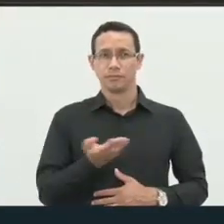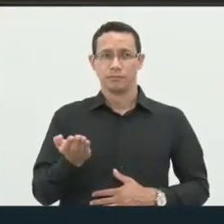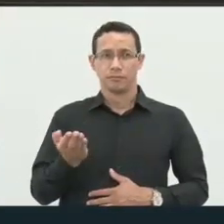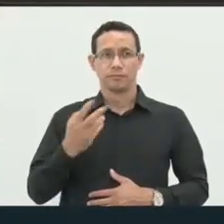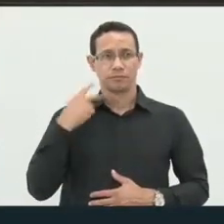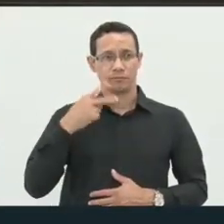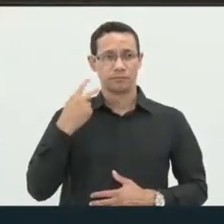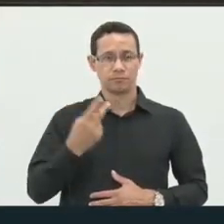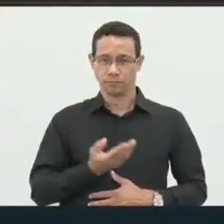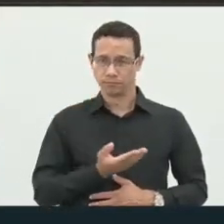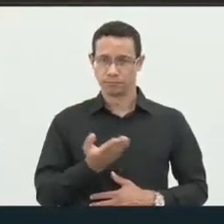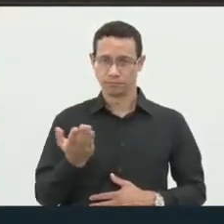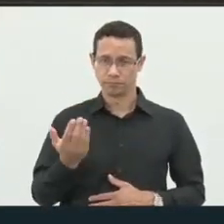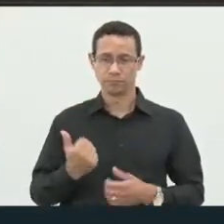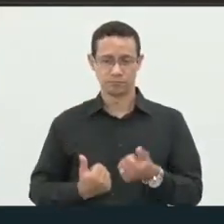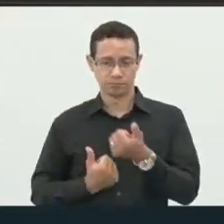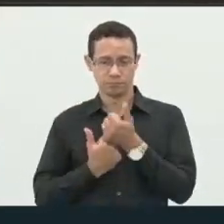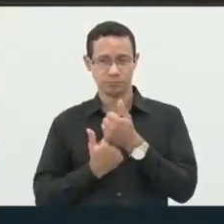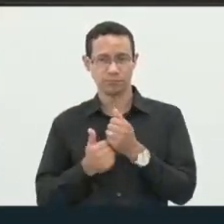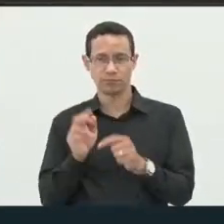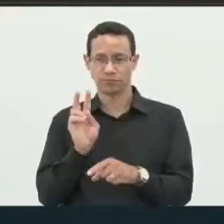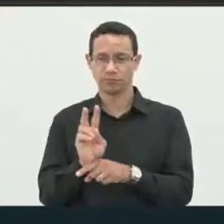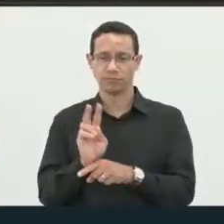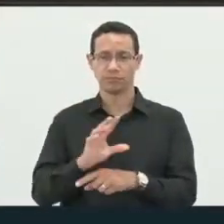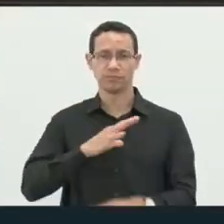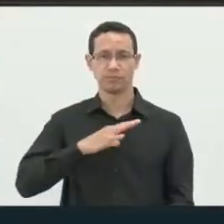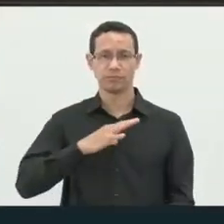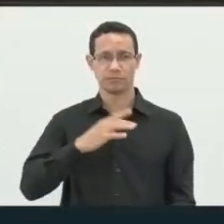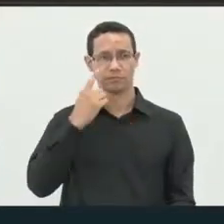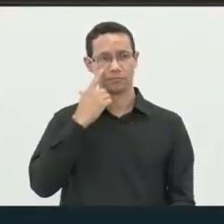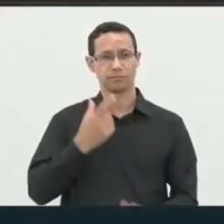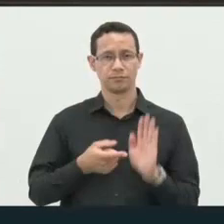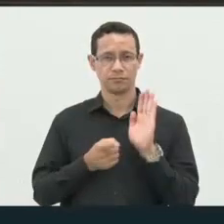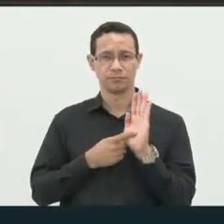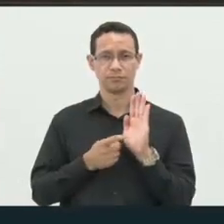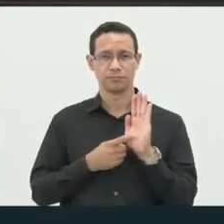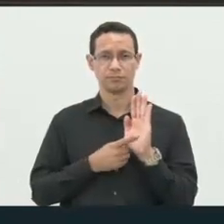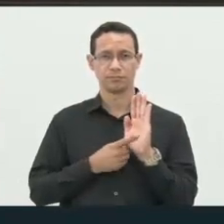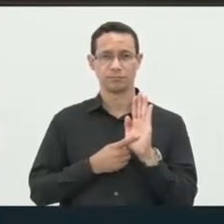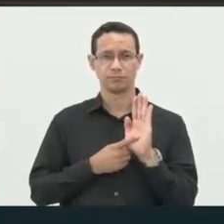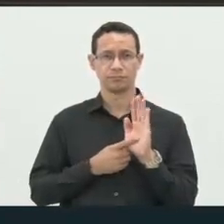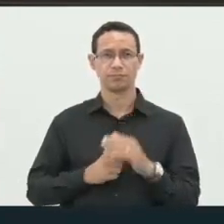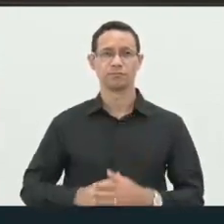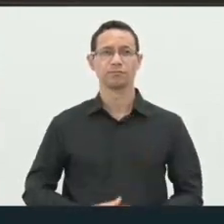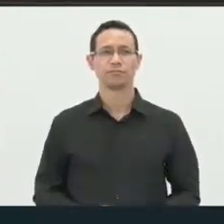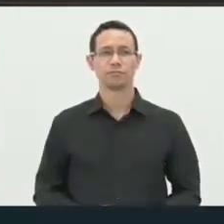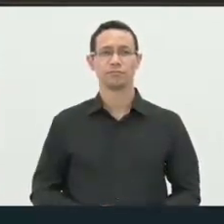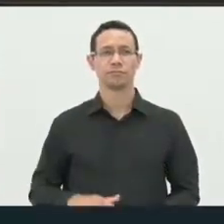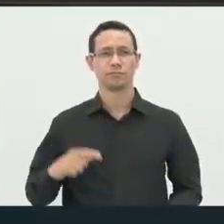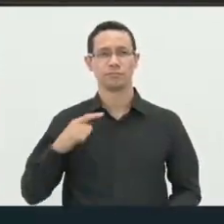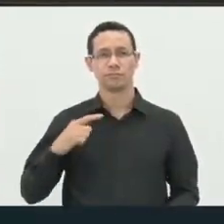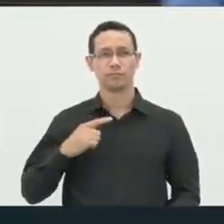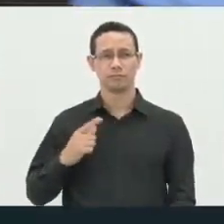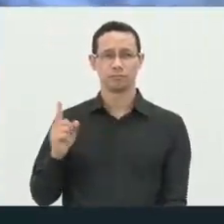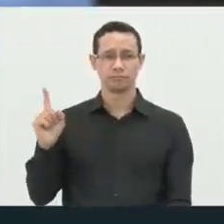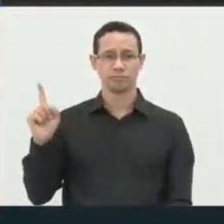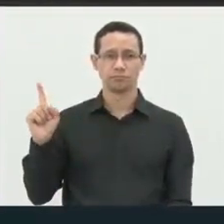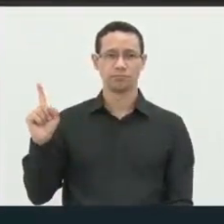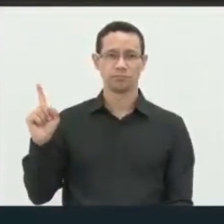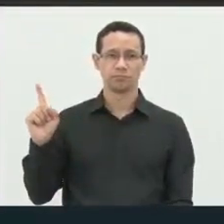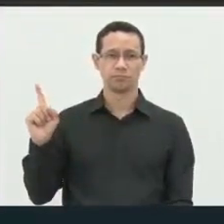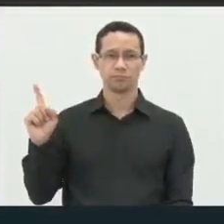soldados da nossa cidade E aí eu quero apresentar para vocês algumas coisas que eu trouxe aqui ó